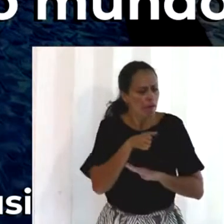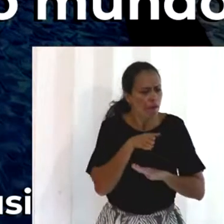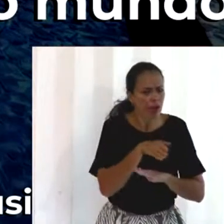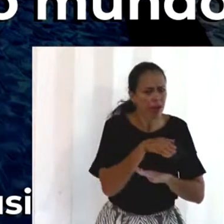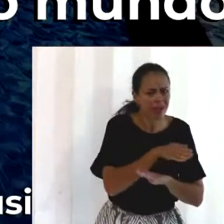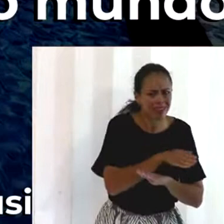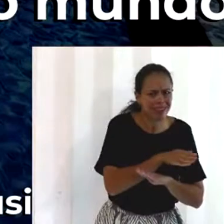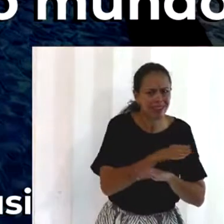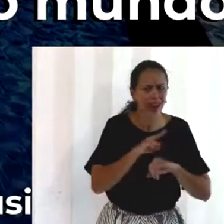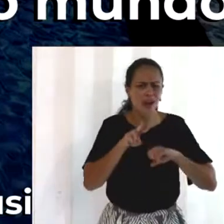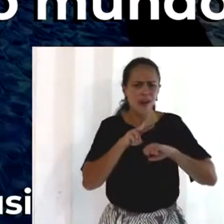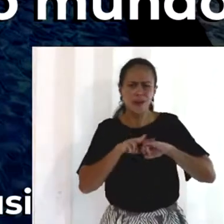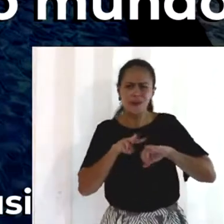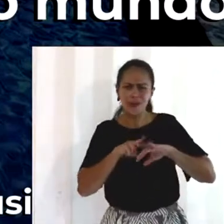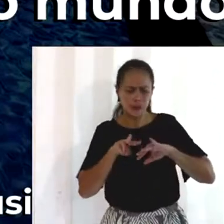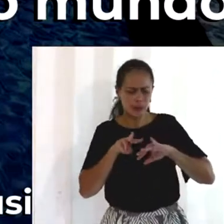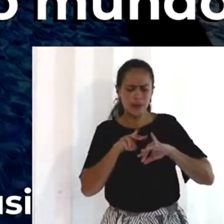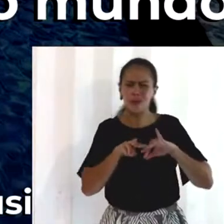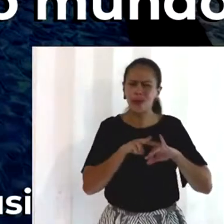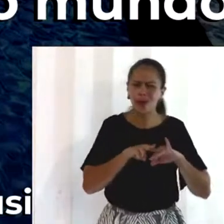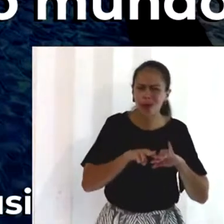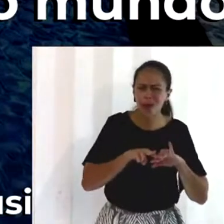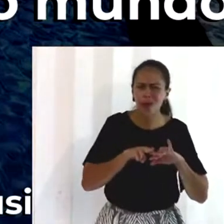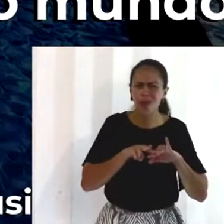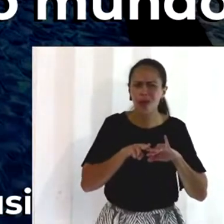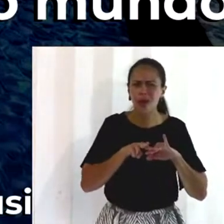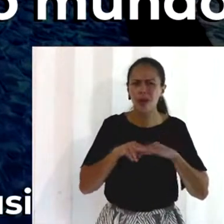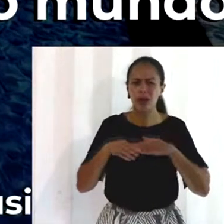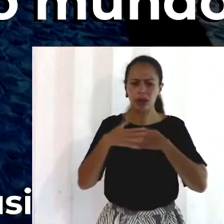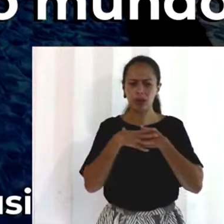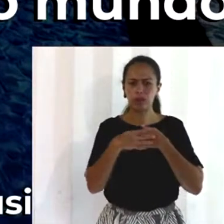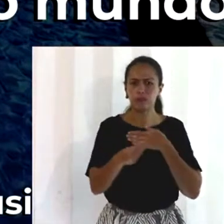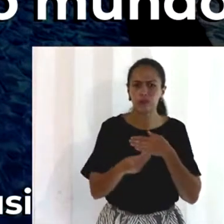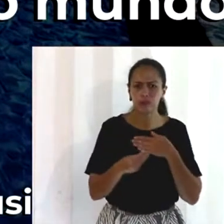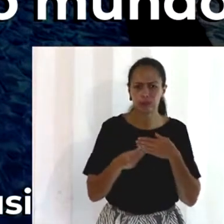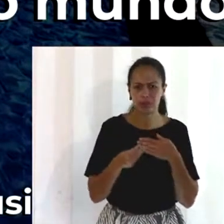mesmo guardar-se incontaminado do mundo.